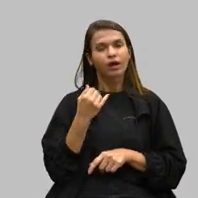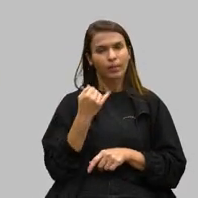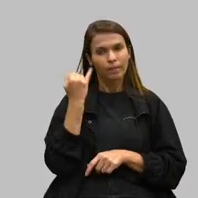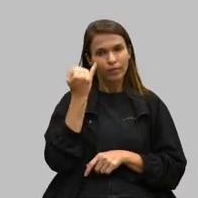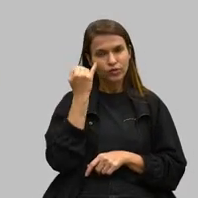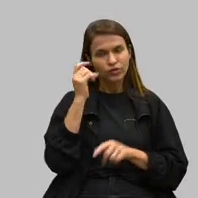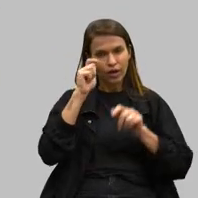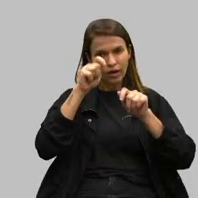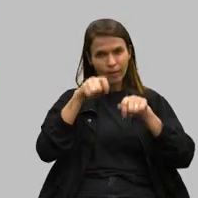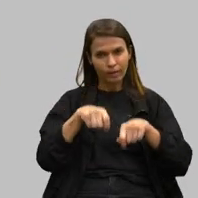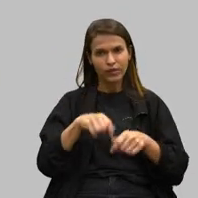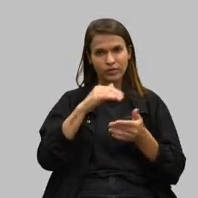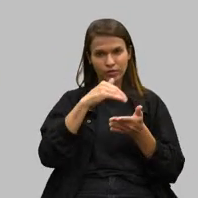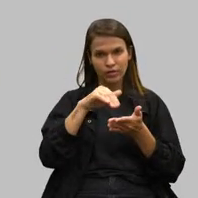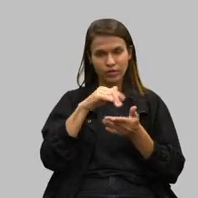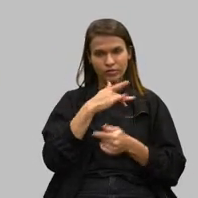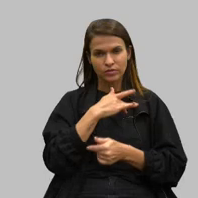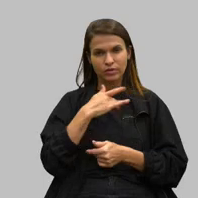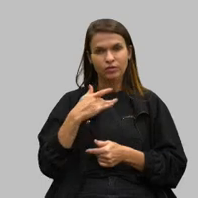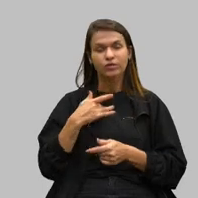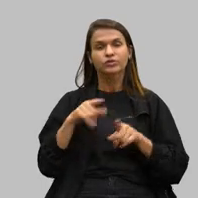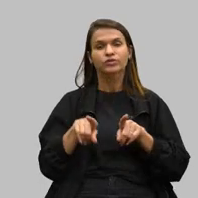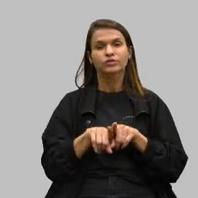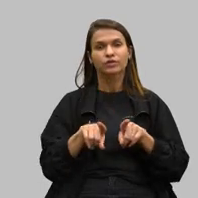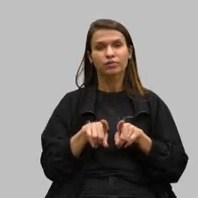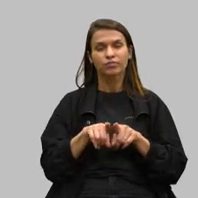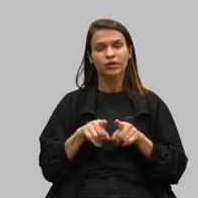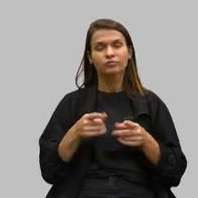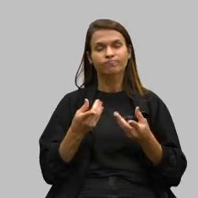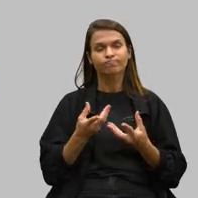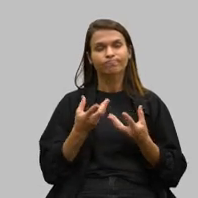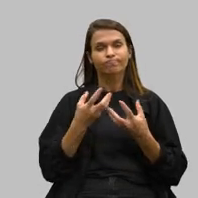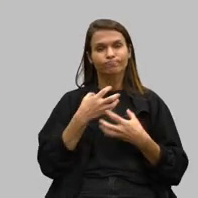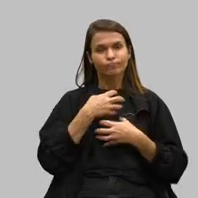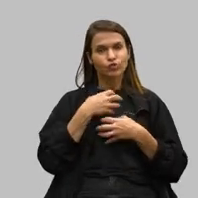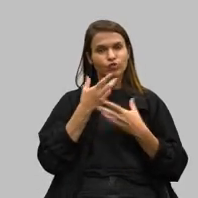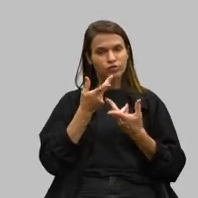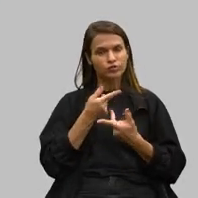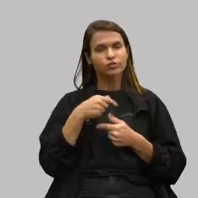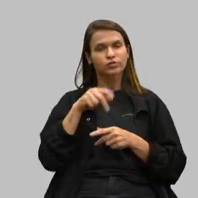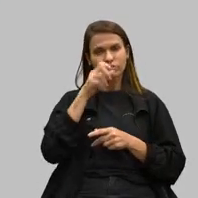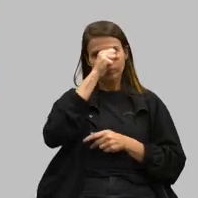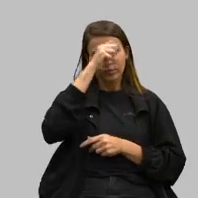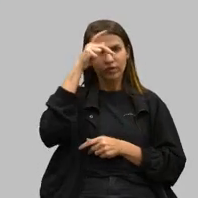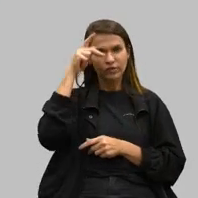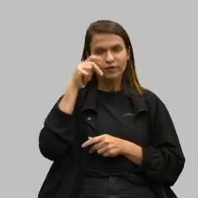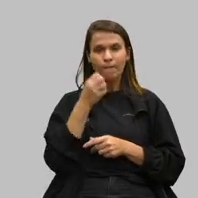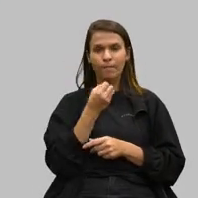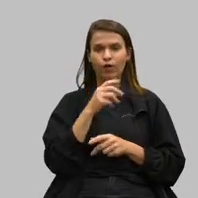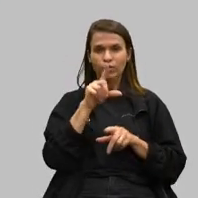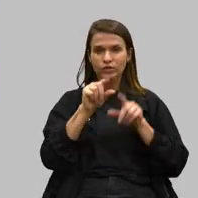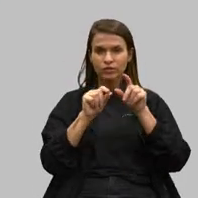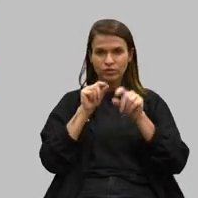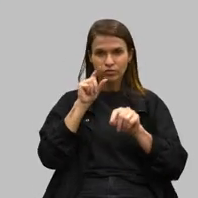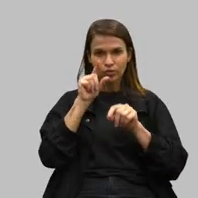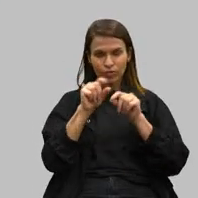Secretário Municipal de Saúde e também sensibilizar aos prefeitos em fazer boas escolhas para o Secretário de Saúde,